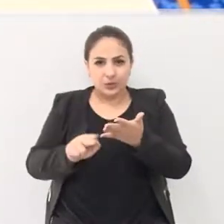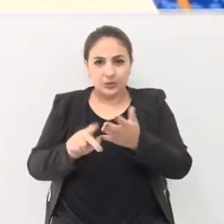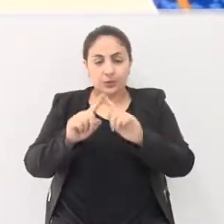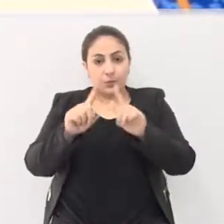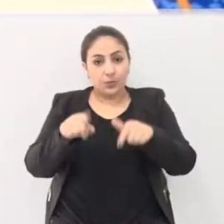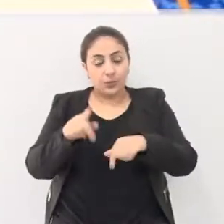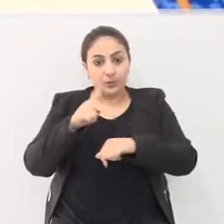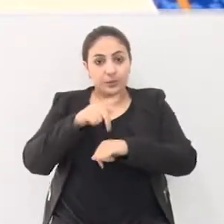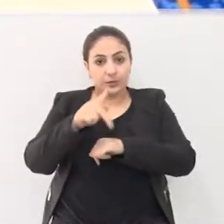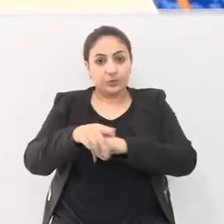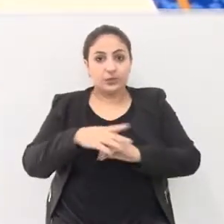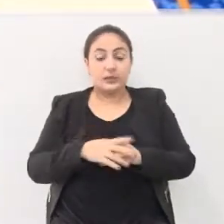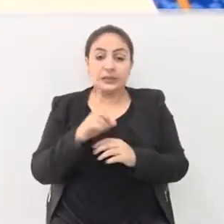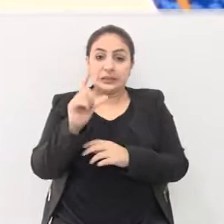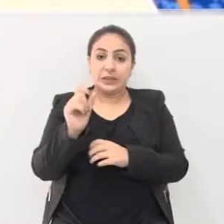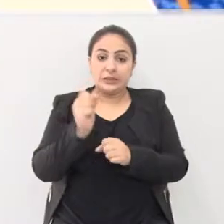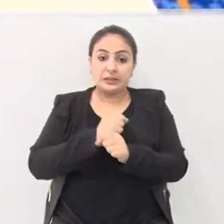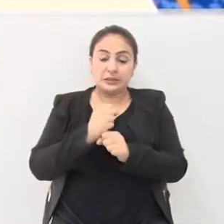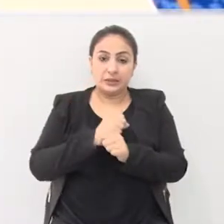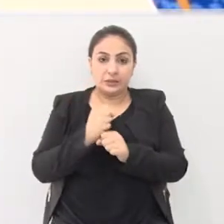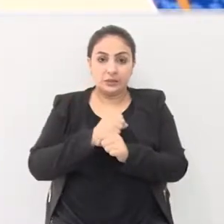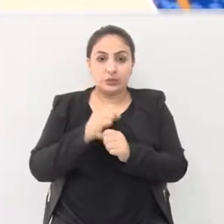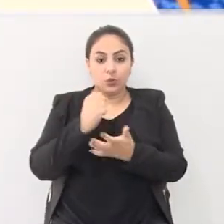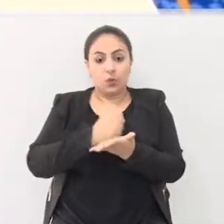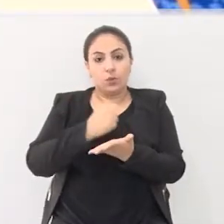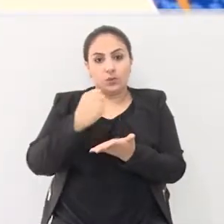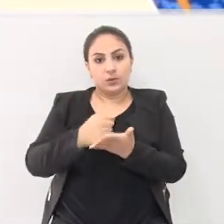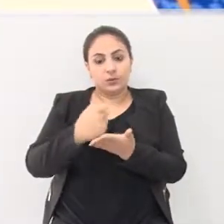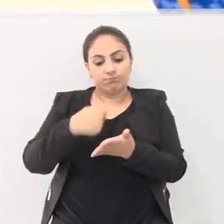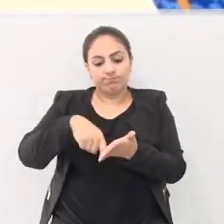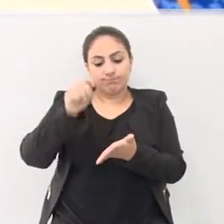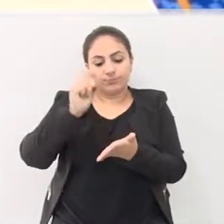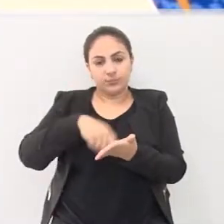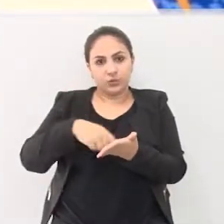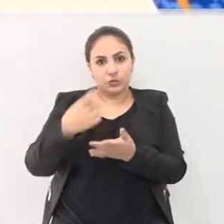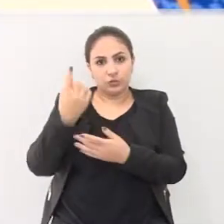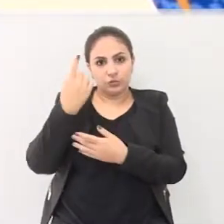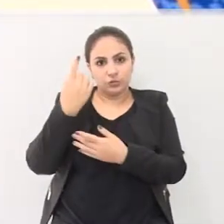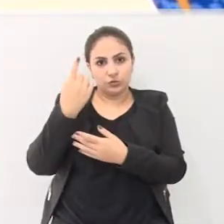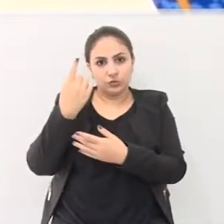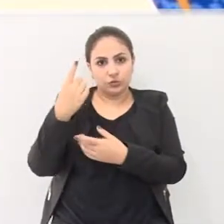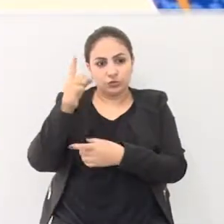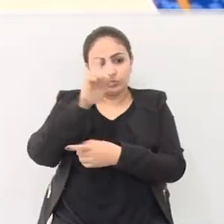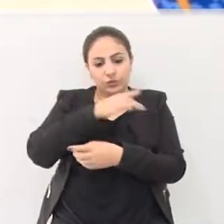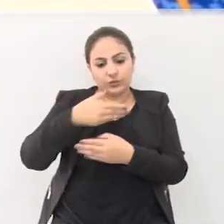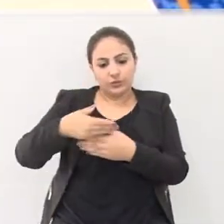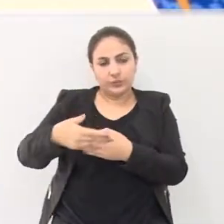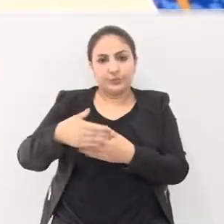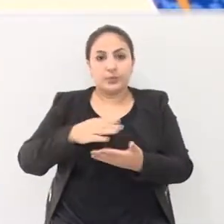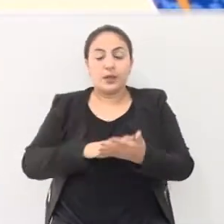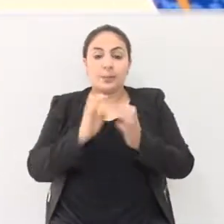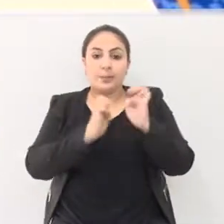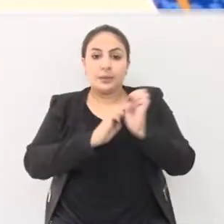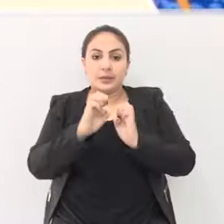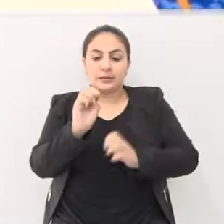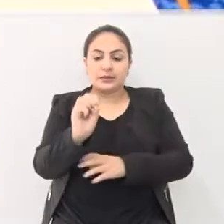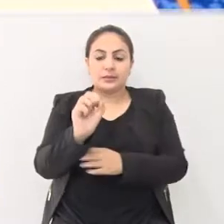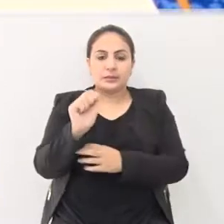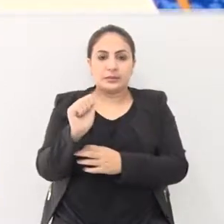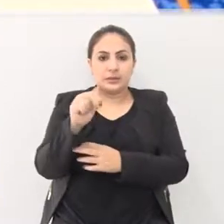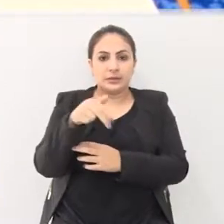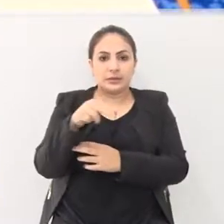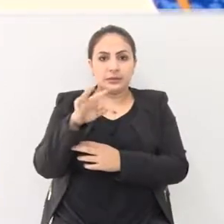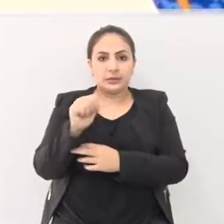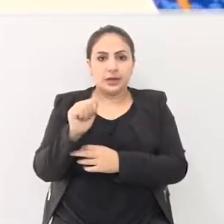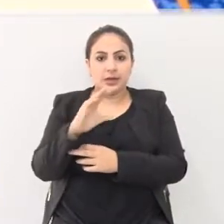direito à concessão do serviço por 10 anos, deve ser assinado nos próximos dias. A empresa de Santa Cruz do Sul